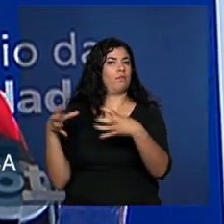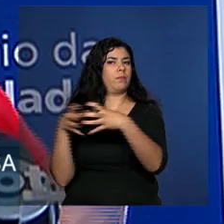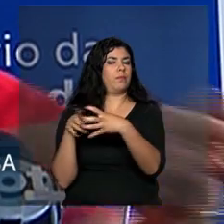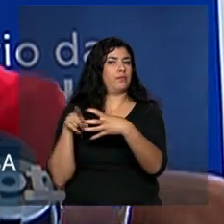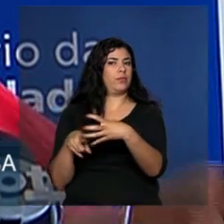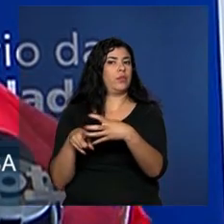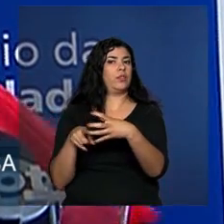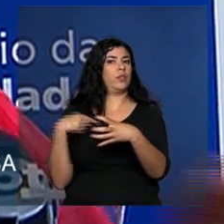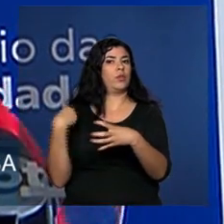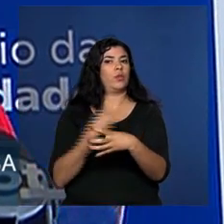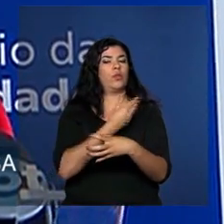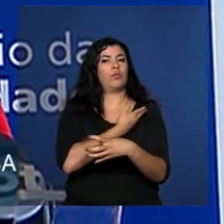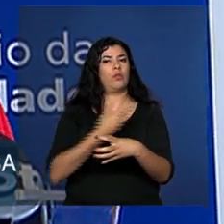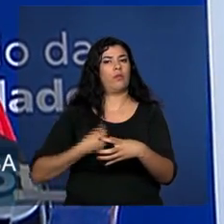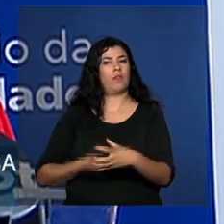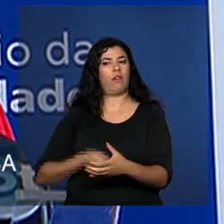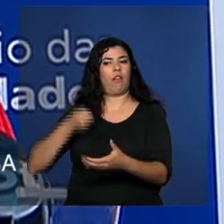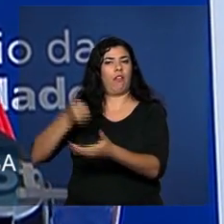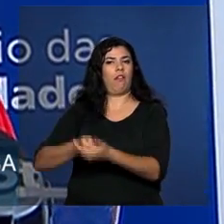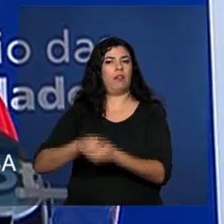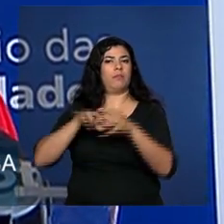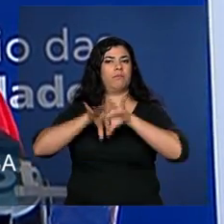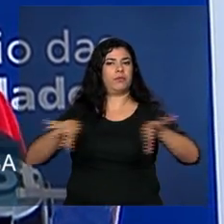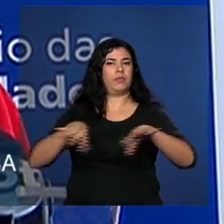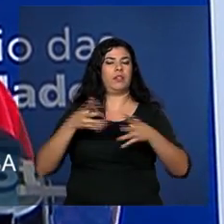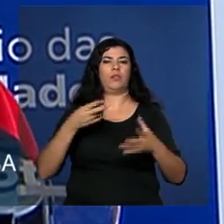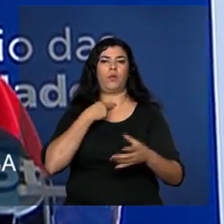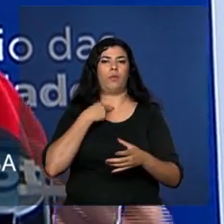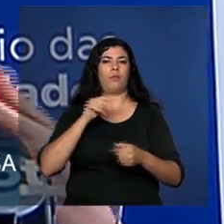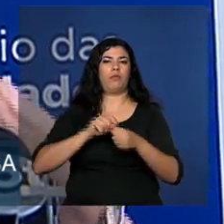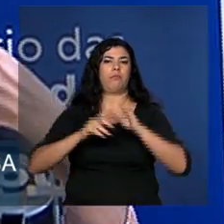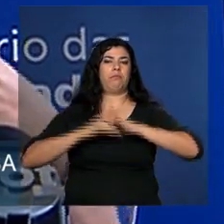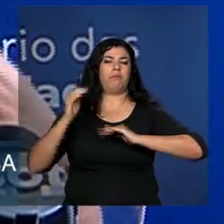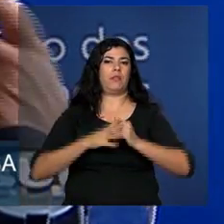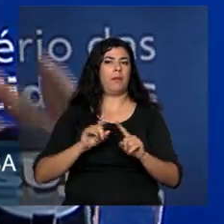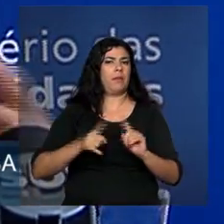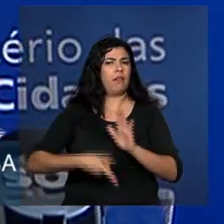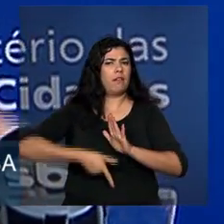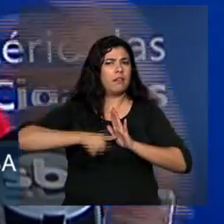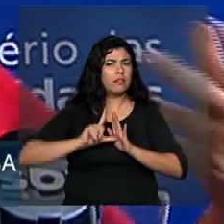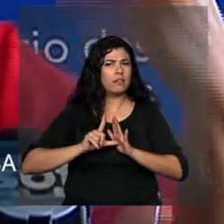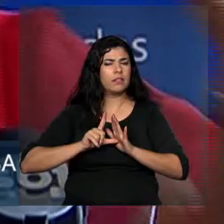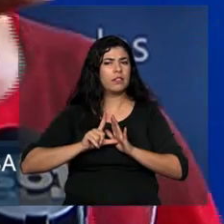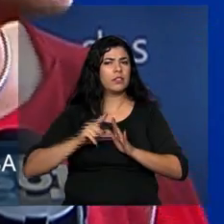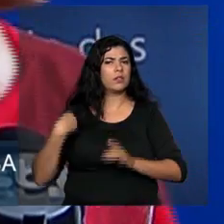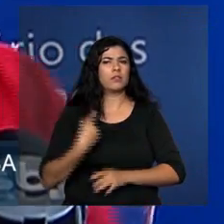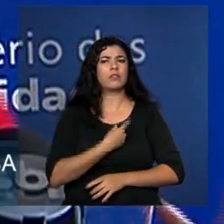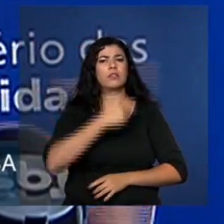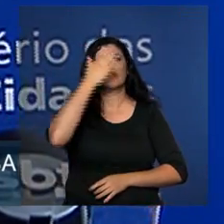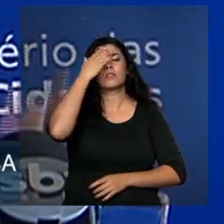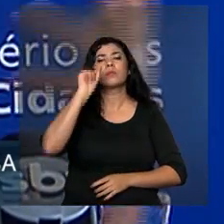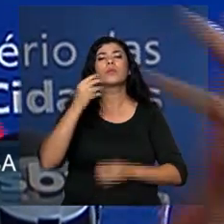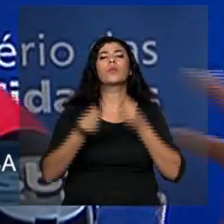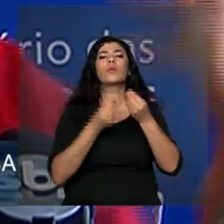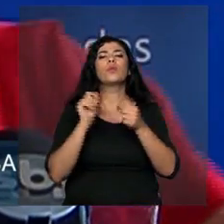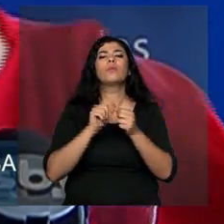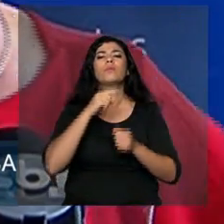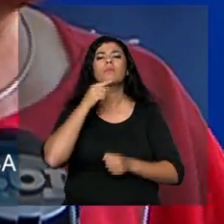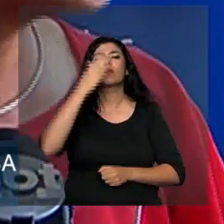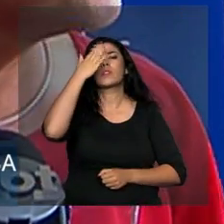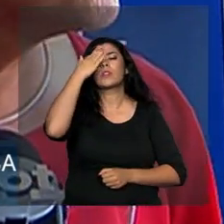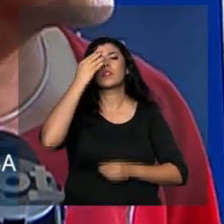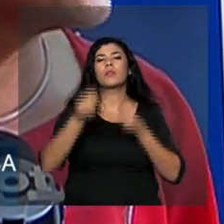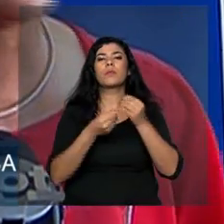nós temos de fazer? Chegar lá e impedir que o crime organizado faça isso. Agora, antes, nós não sabemos o que que... Ninguém sabe,